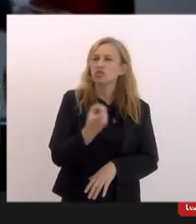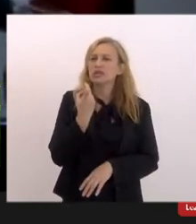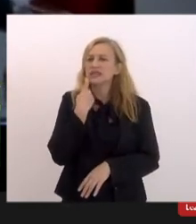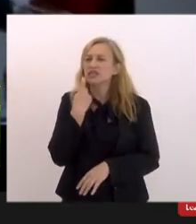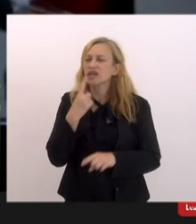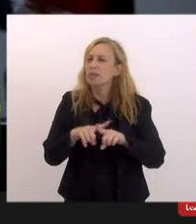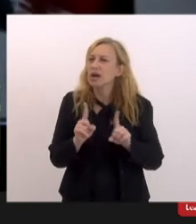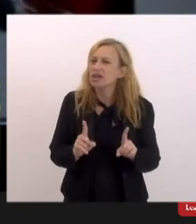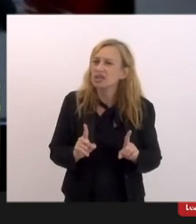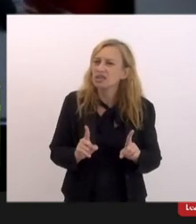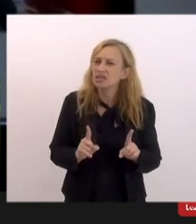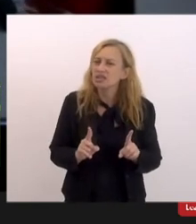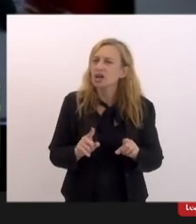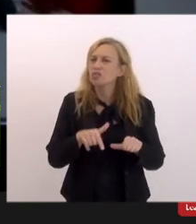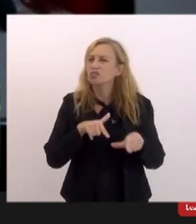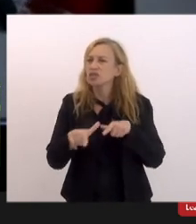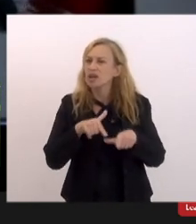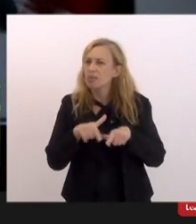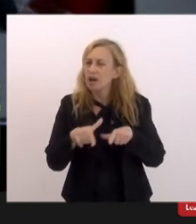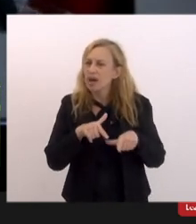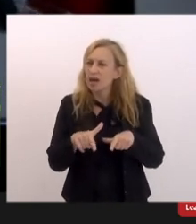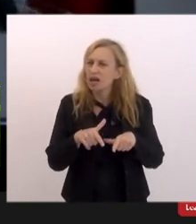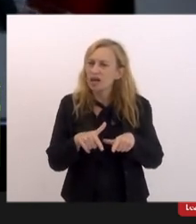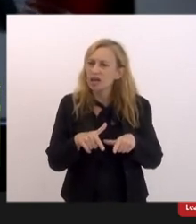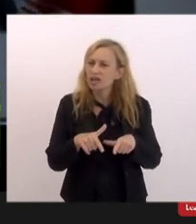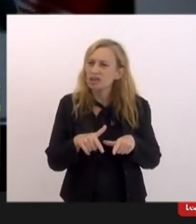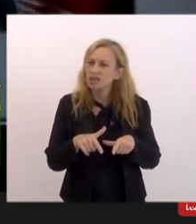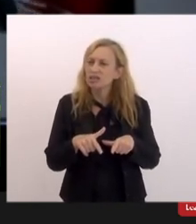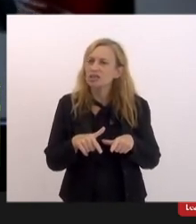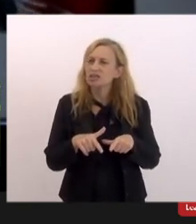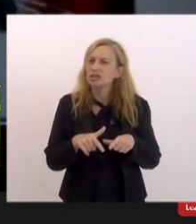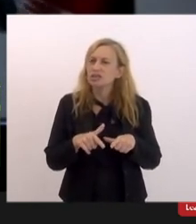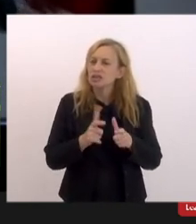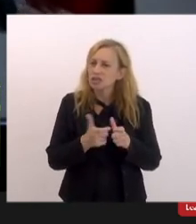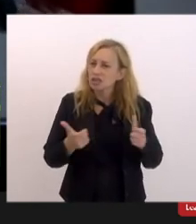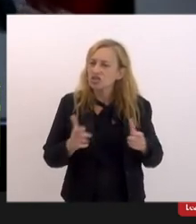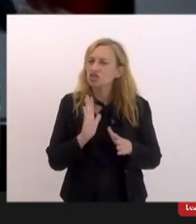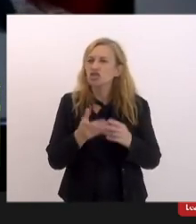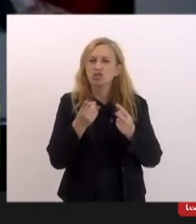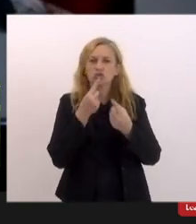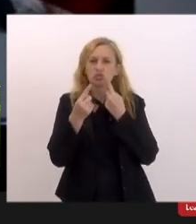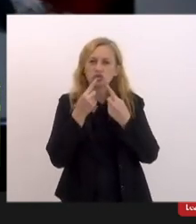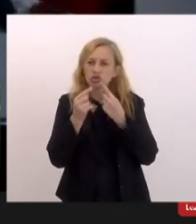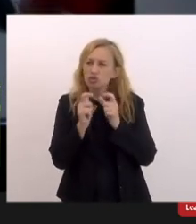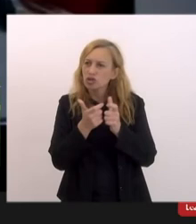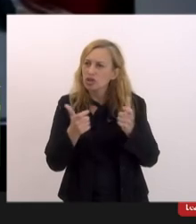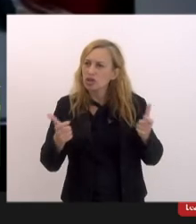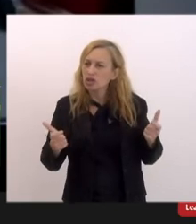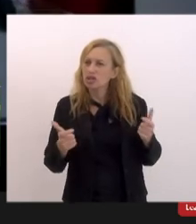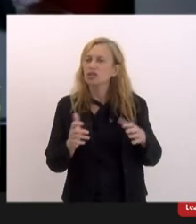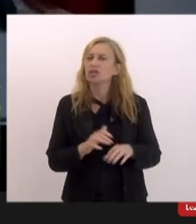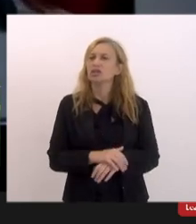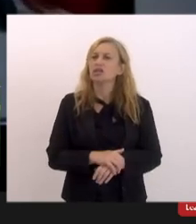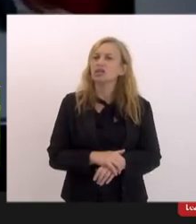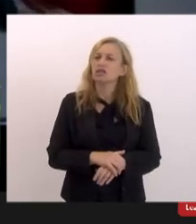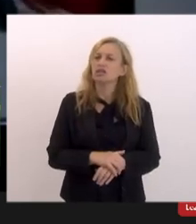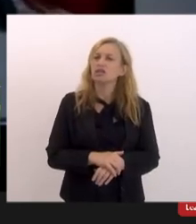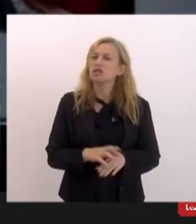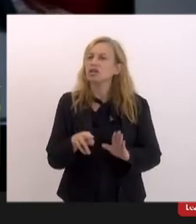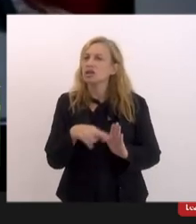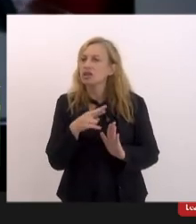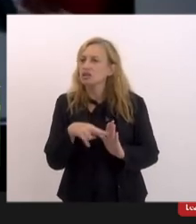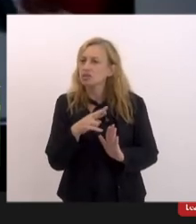mas é um trabalho de um mês e meio, a gente já vem discutindo isso. Além dele, além da